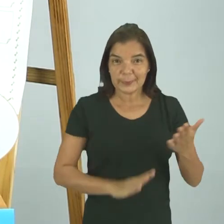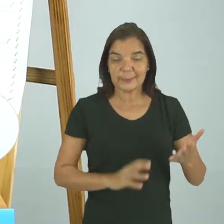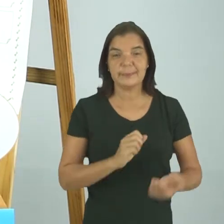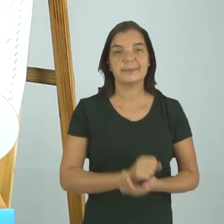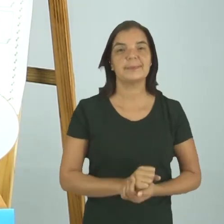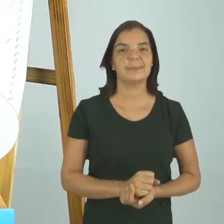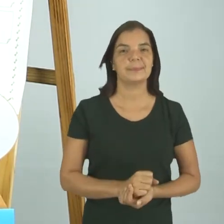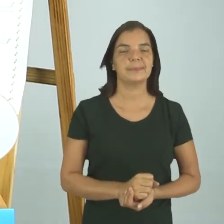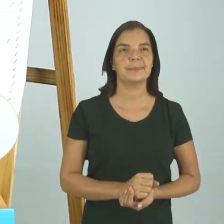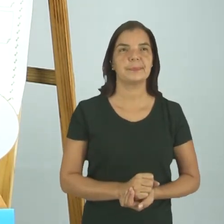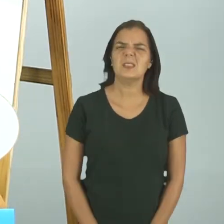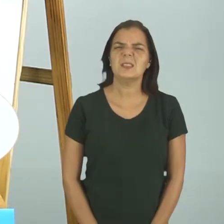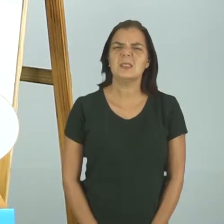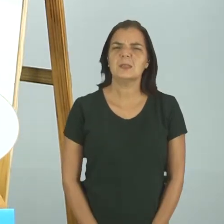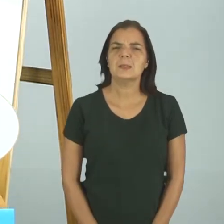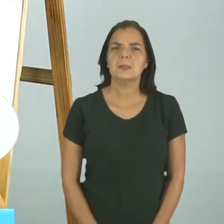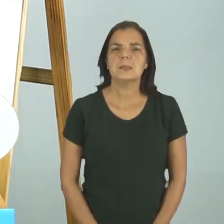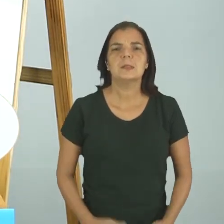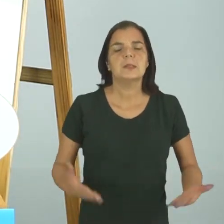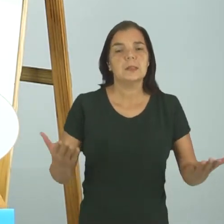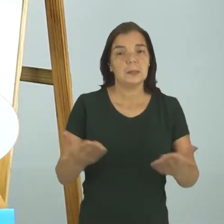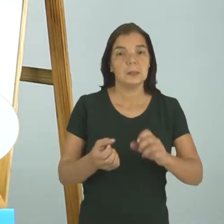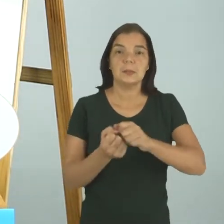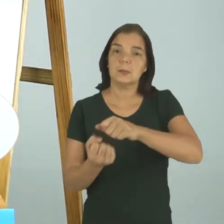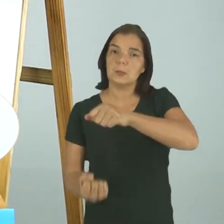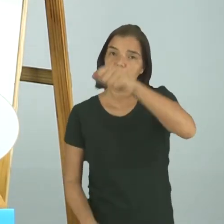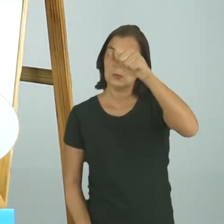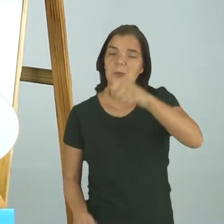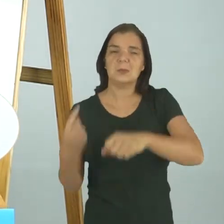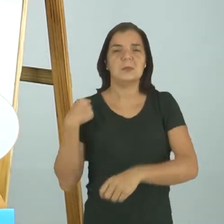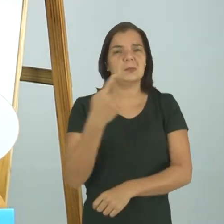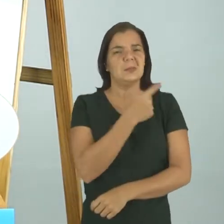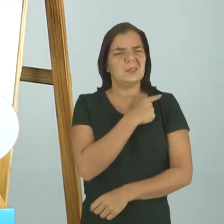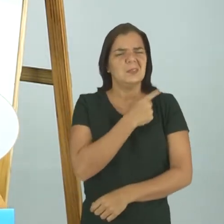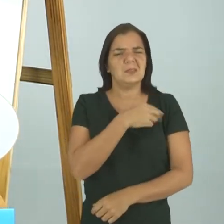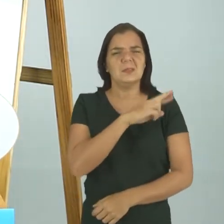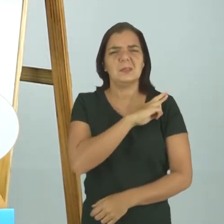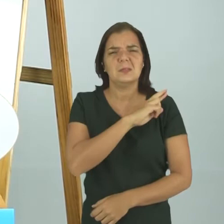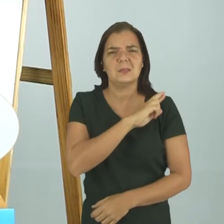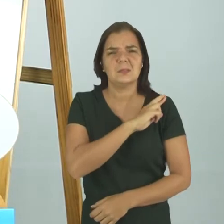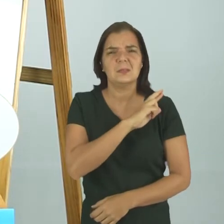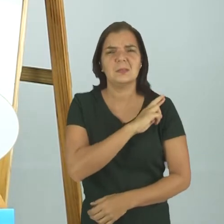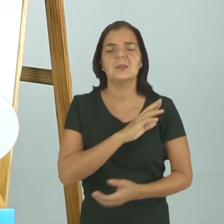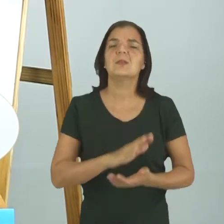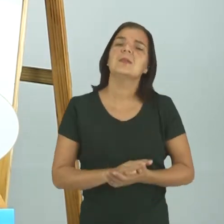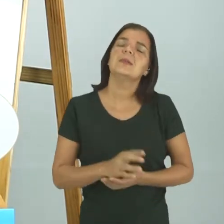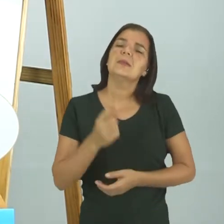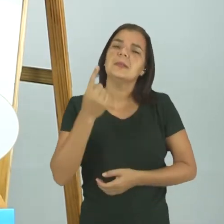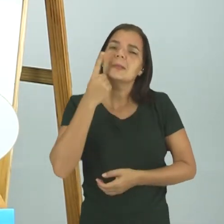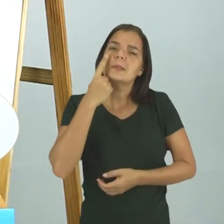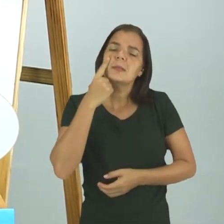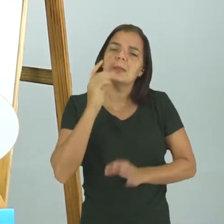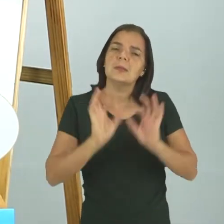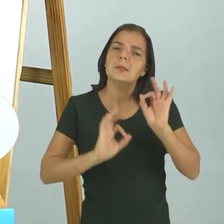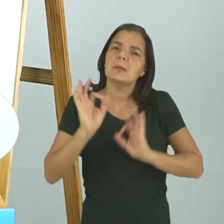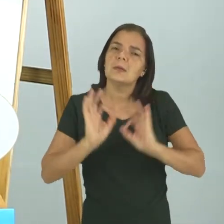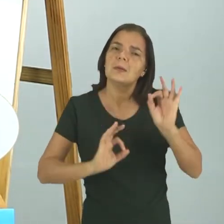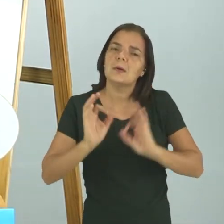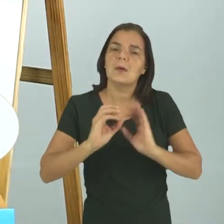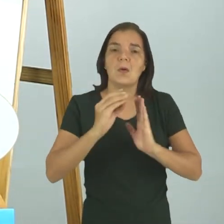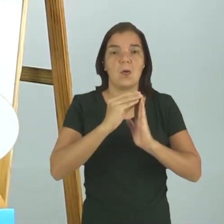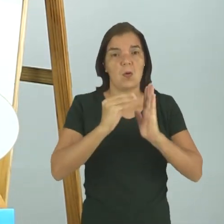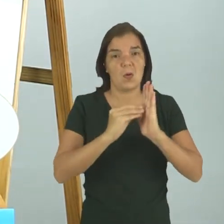atividade? Vamos lá. Esse é o cartaz da nossa atividade. Vamos ajudar a organizar o diário